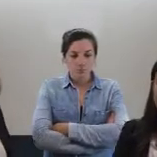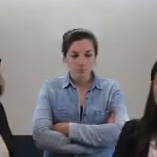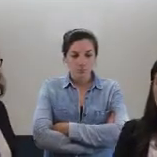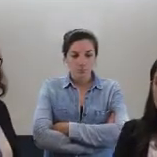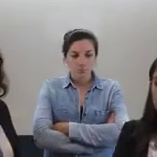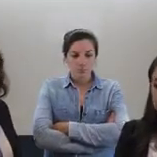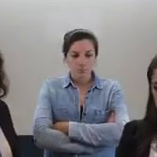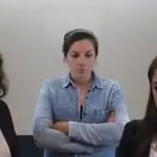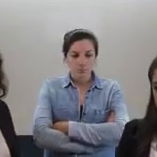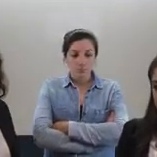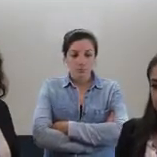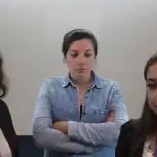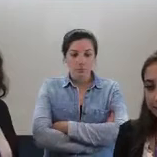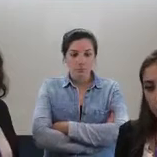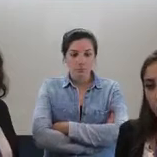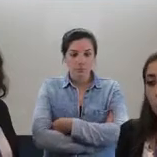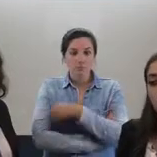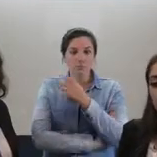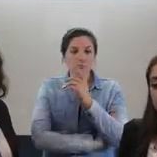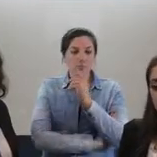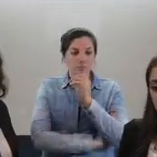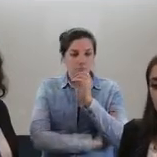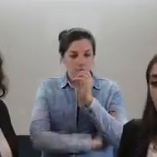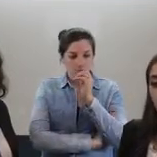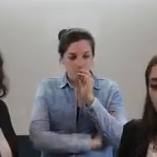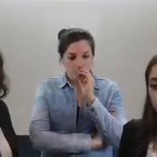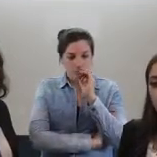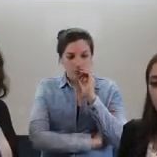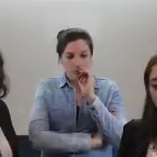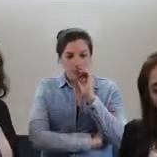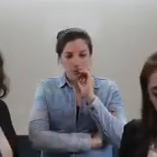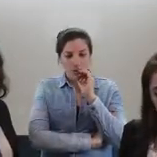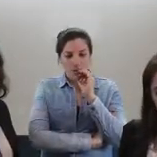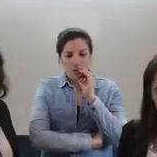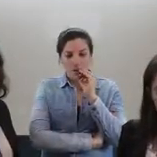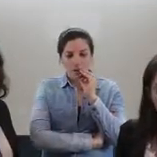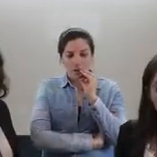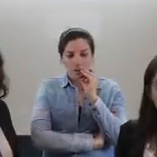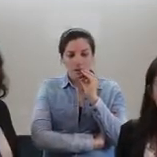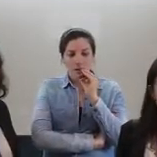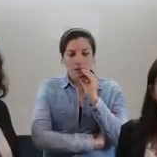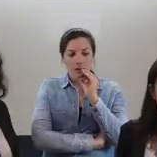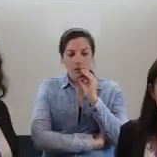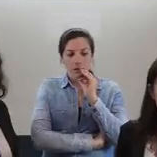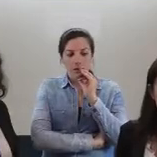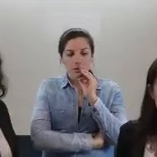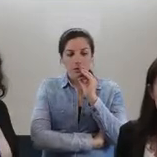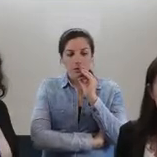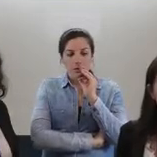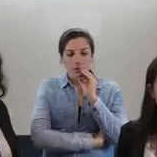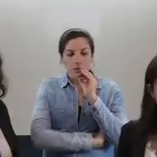tem 3 operadores booleanos, que são o AND, OR ou o NOT. Qual a função,